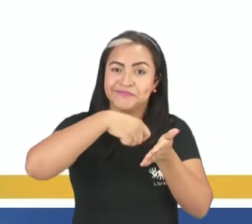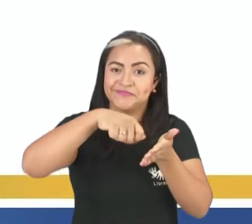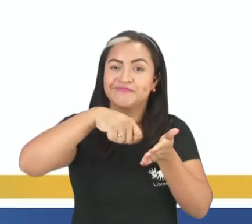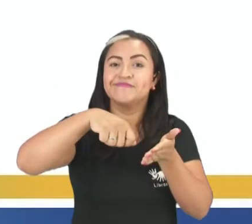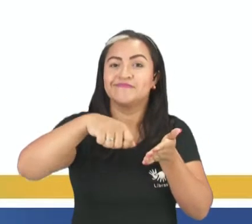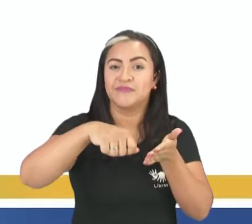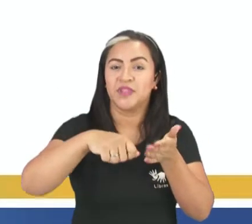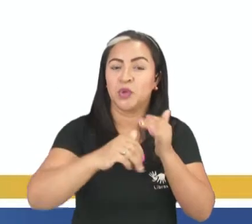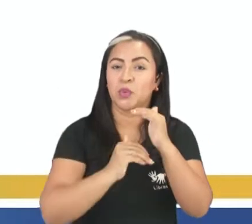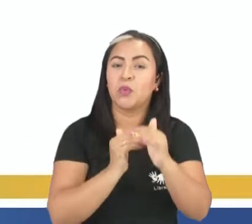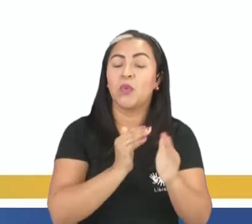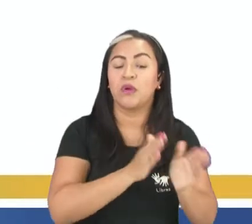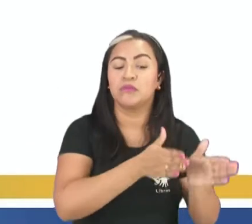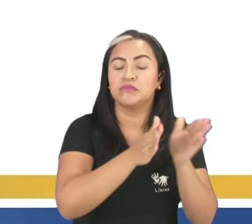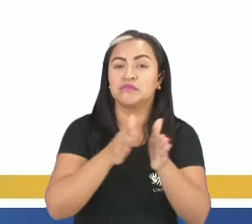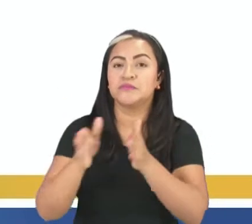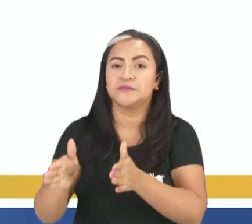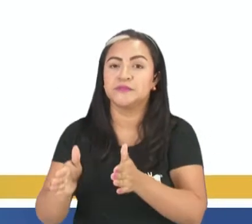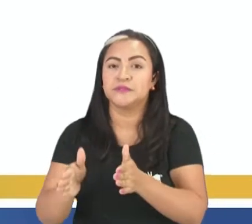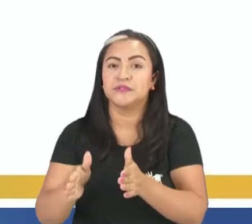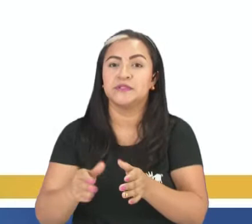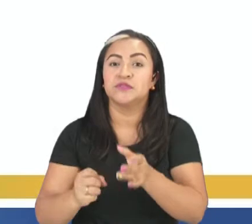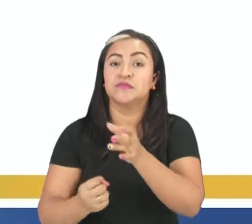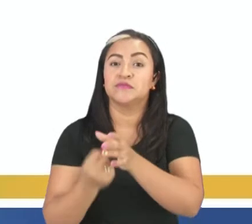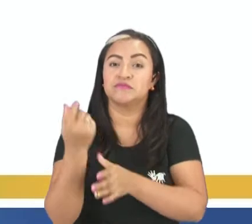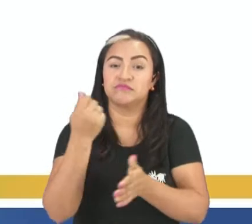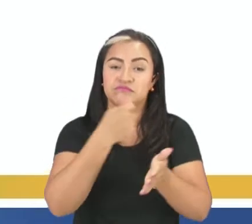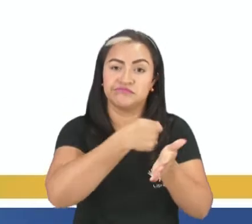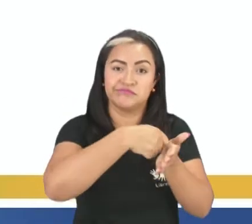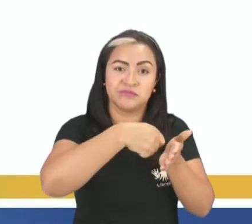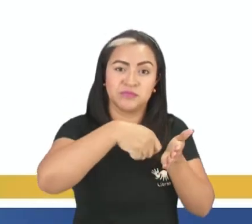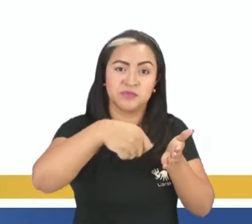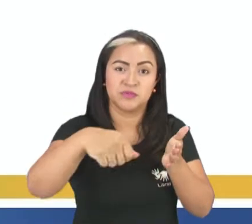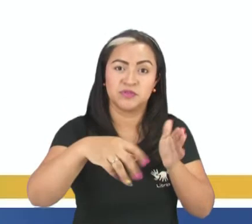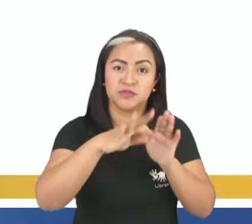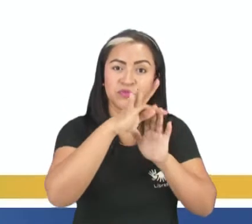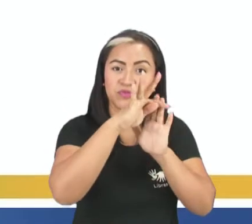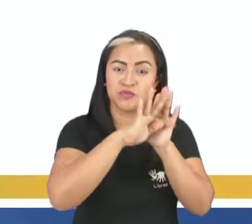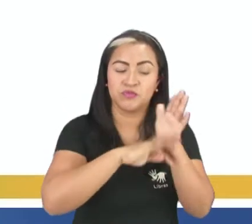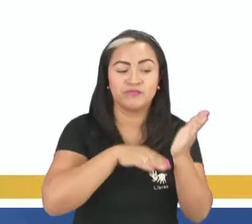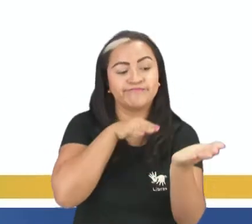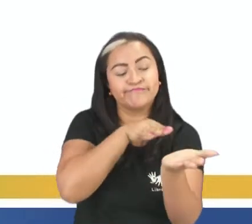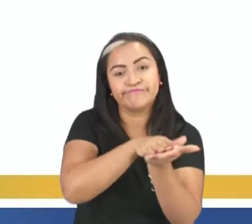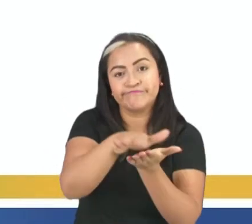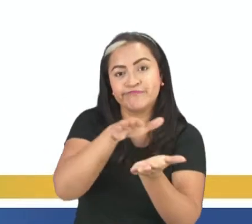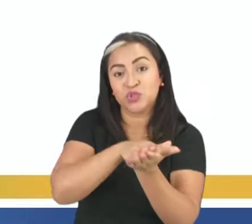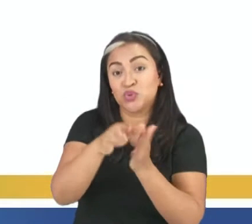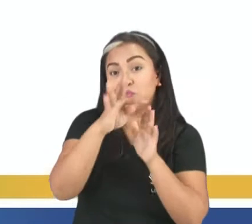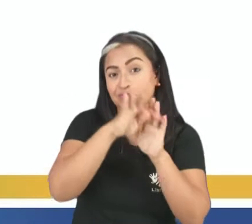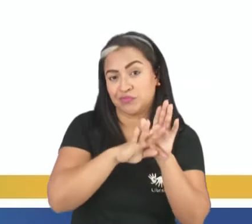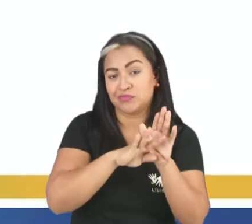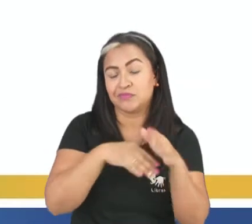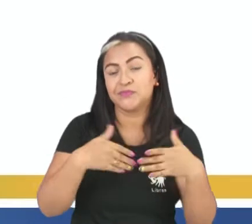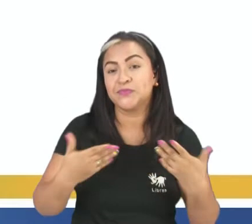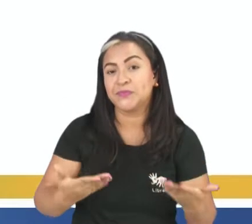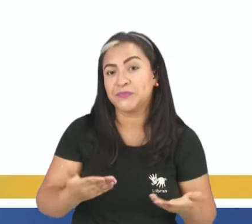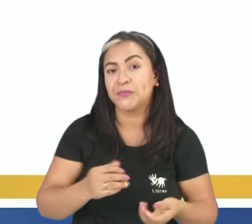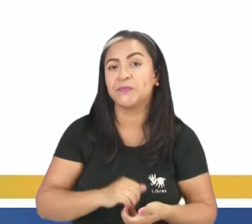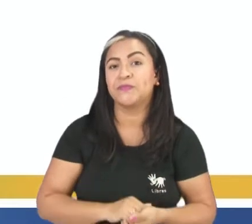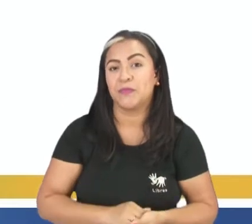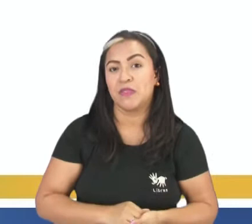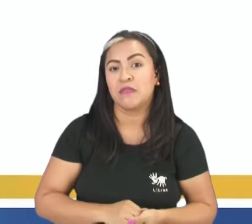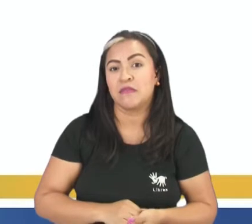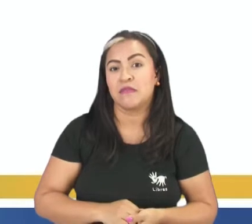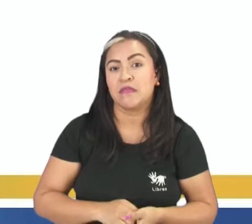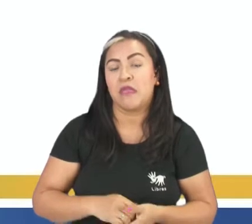o processo de criação na composição e impressão de um texto. Então, é um período ali que tudo